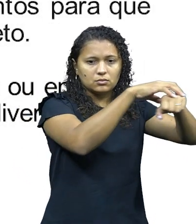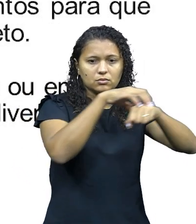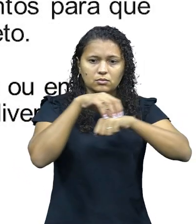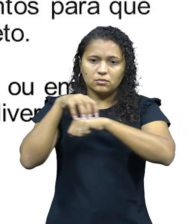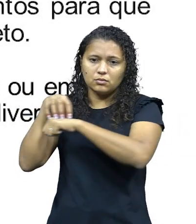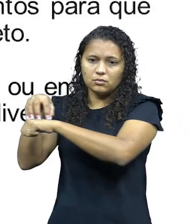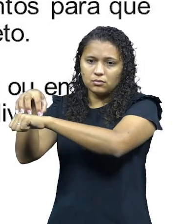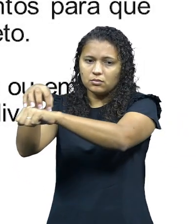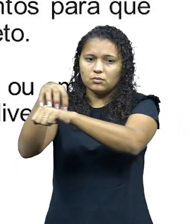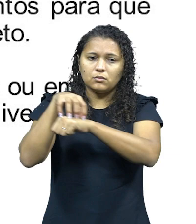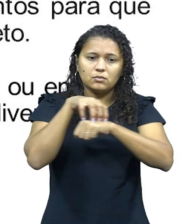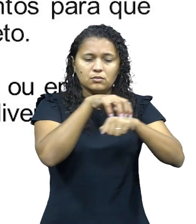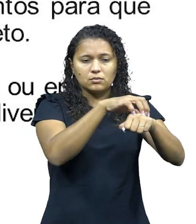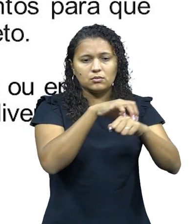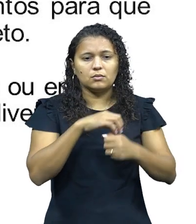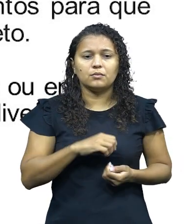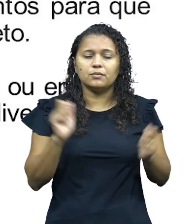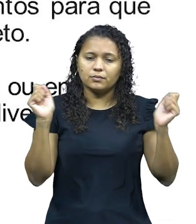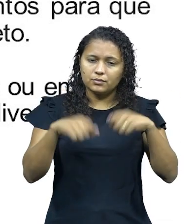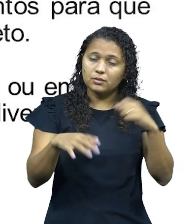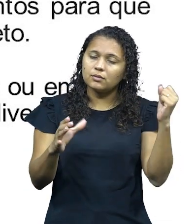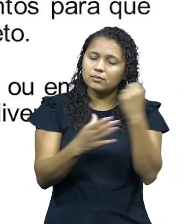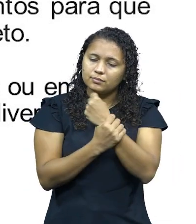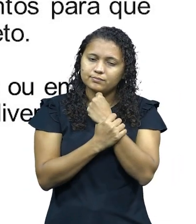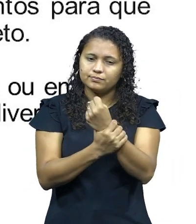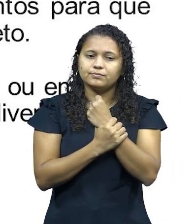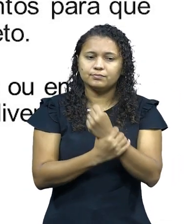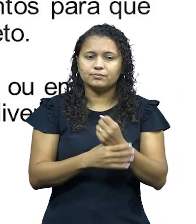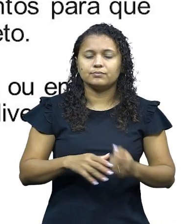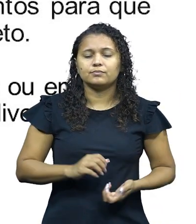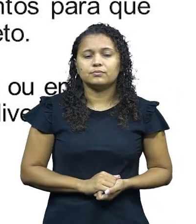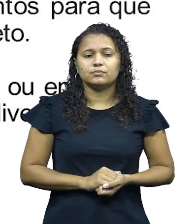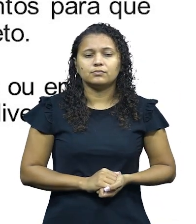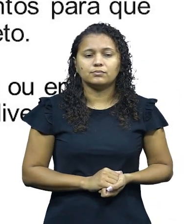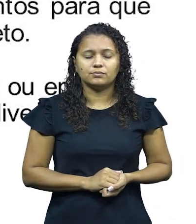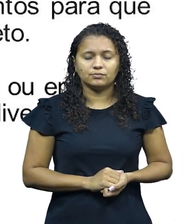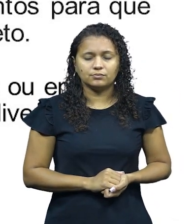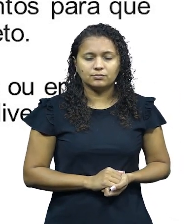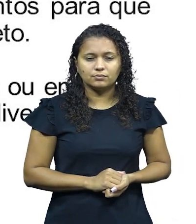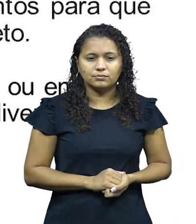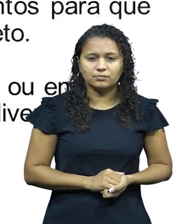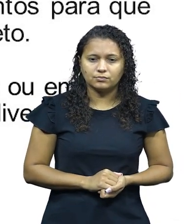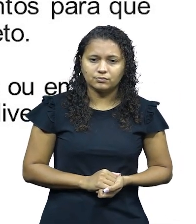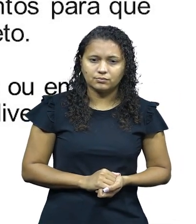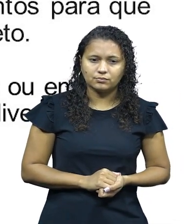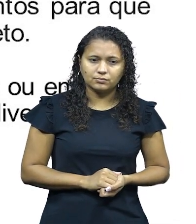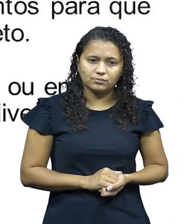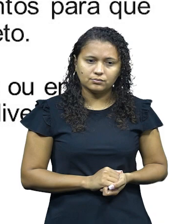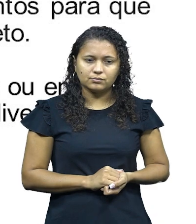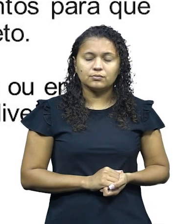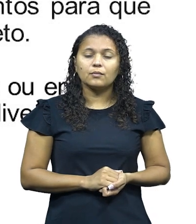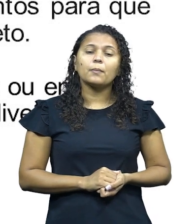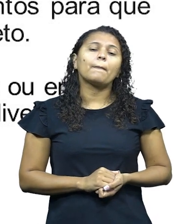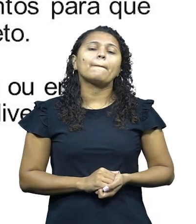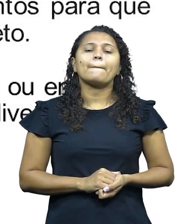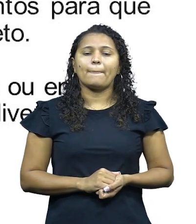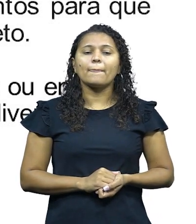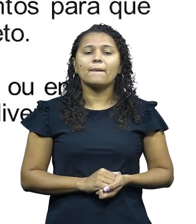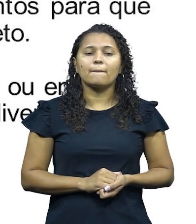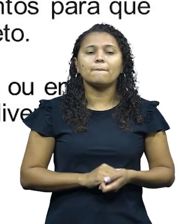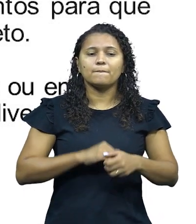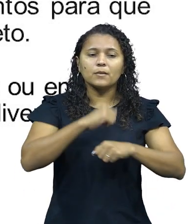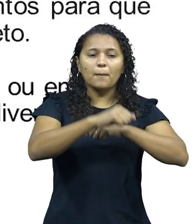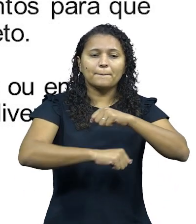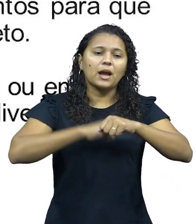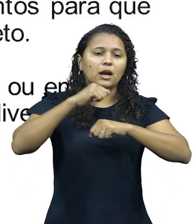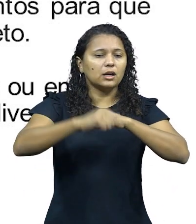para que os produtos permaneçam fixados e seguros durante o trajeto, né? Durante todo o trajeto de transporte. Então, ele faz o que? A